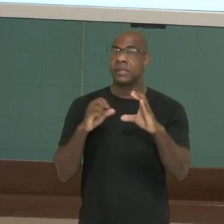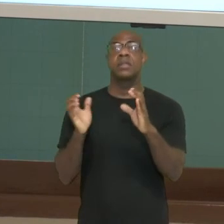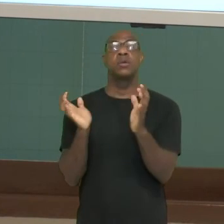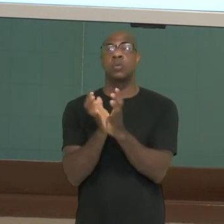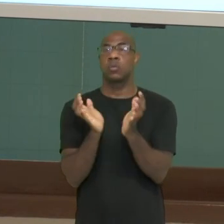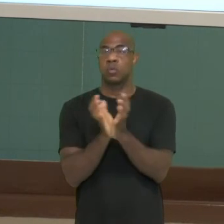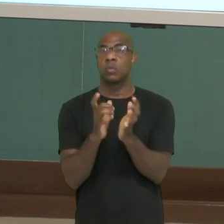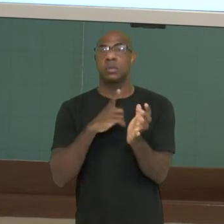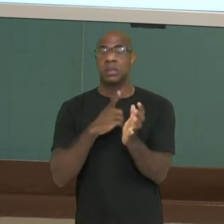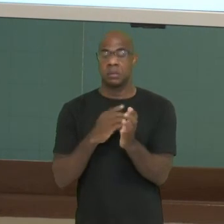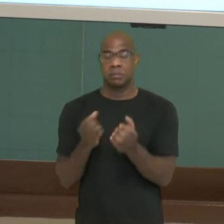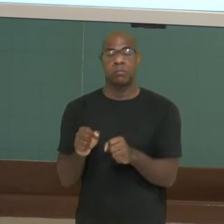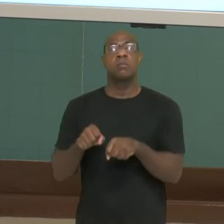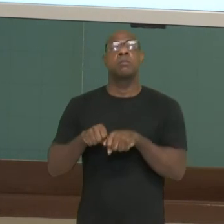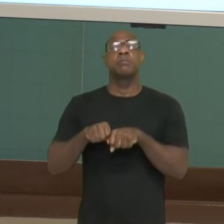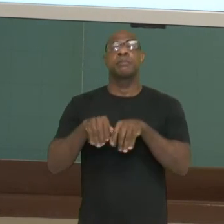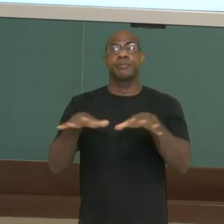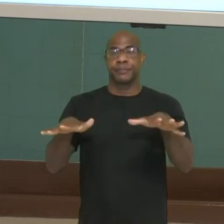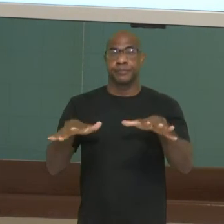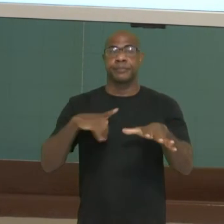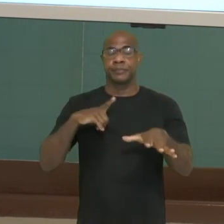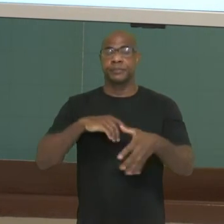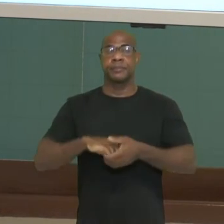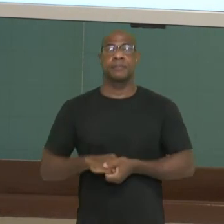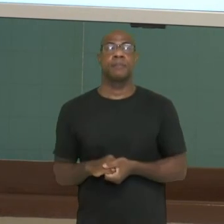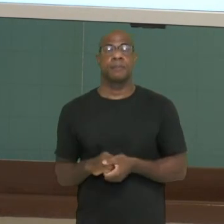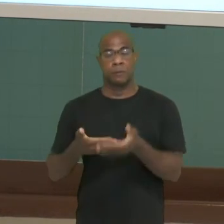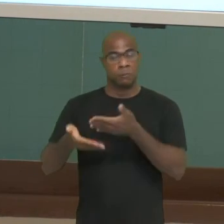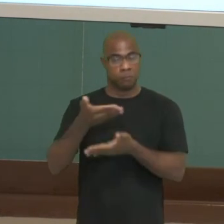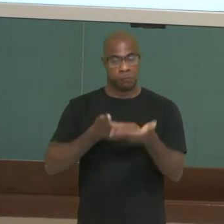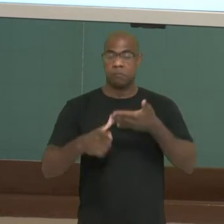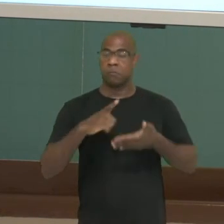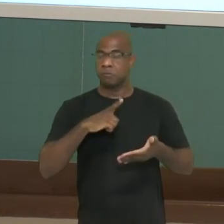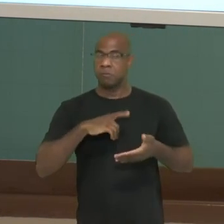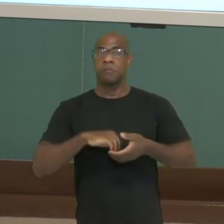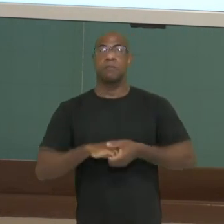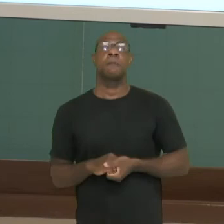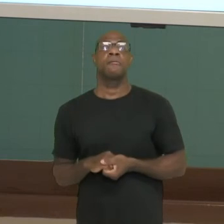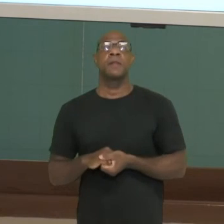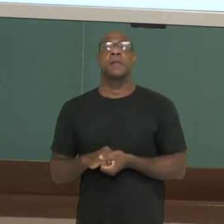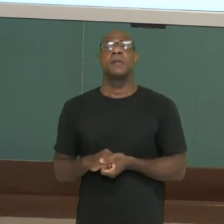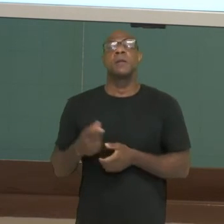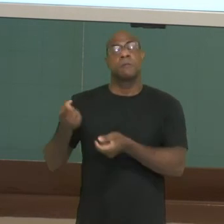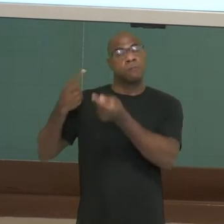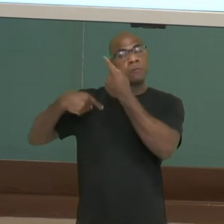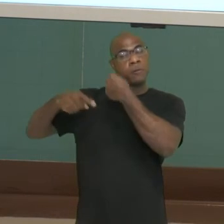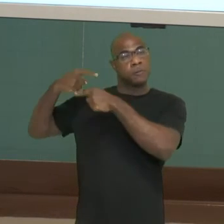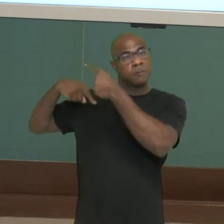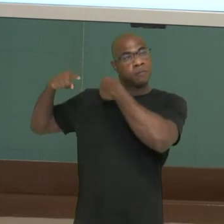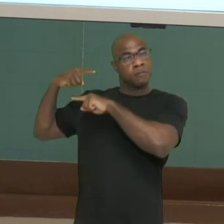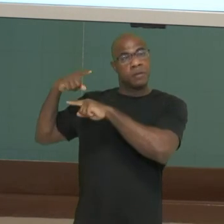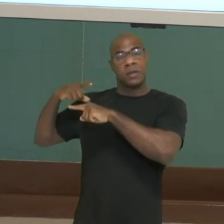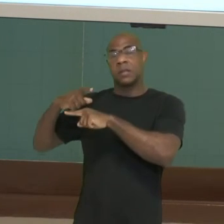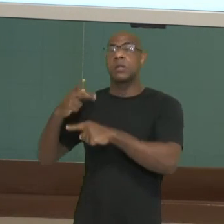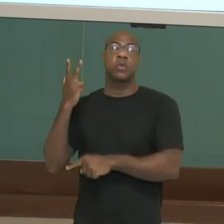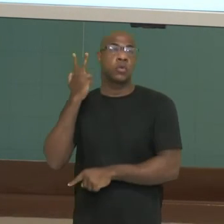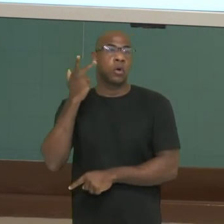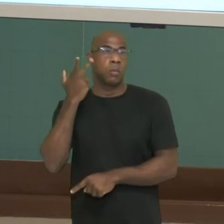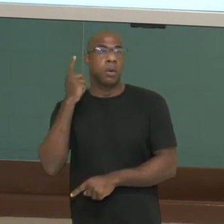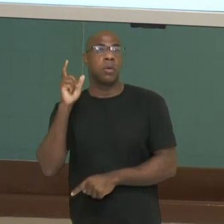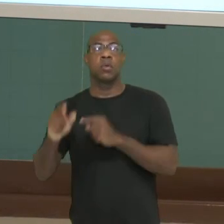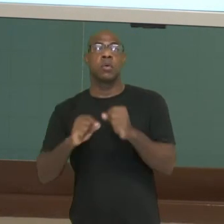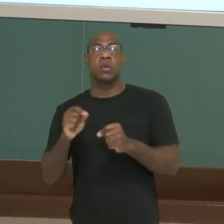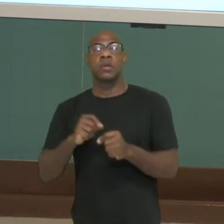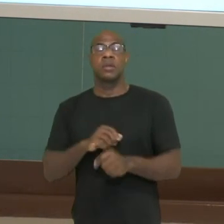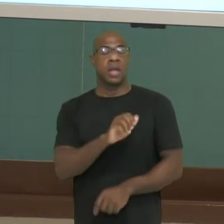vão compartilhar. Então, os ancestrais comum mais recente de A